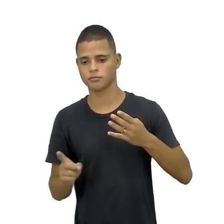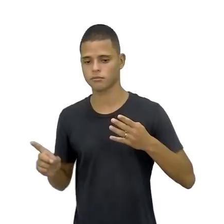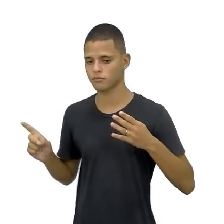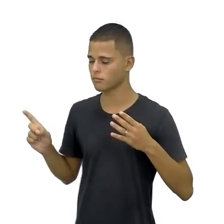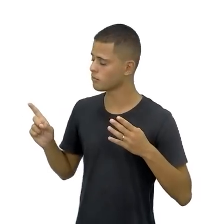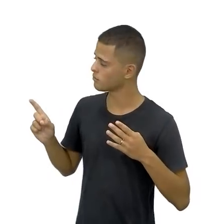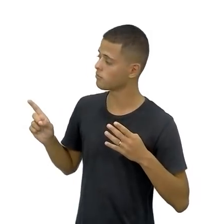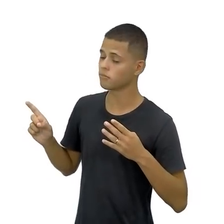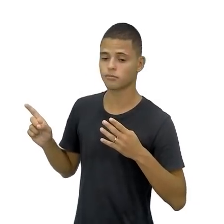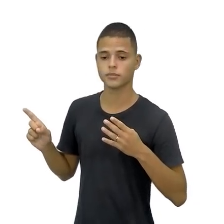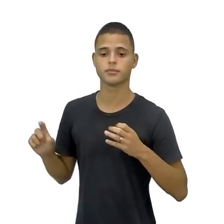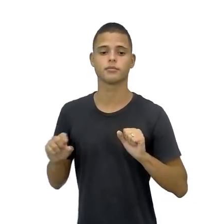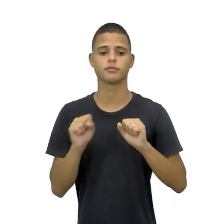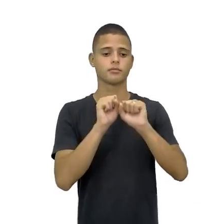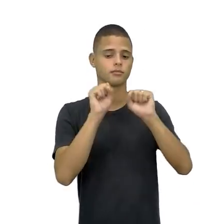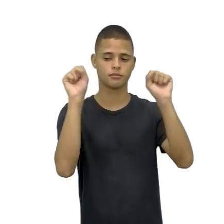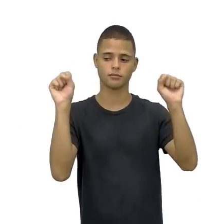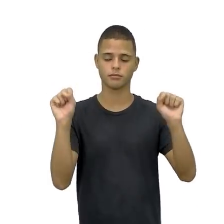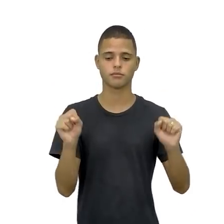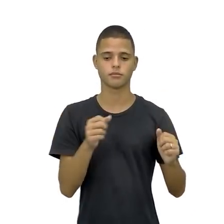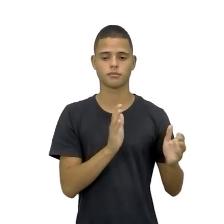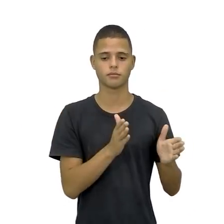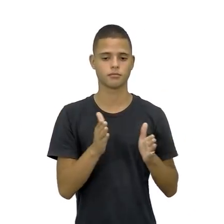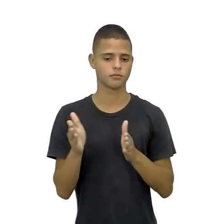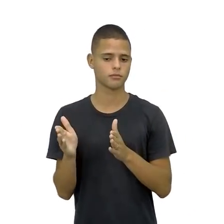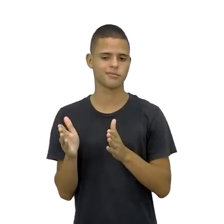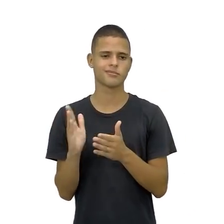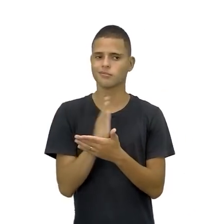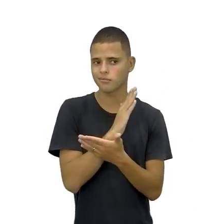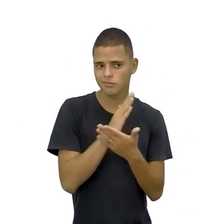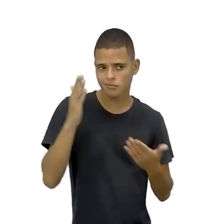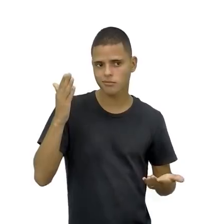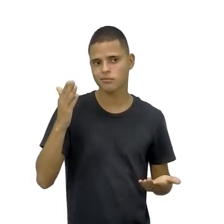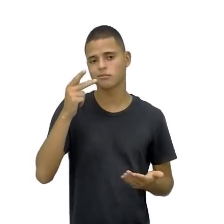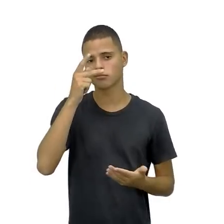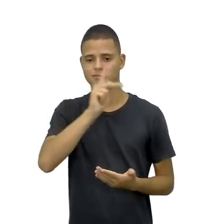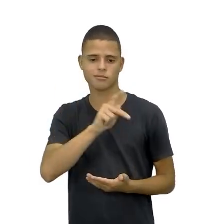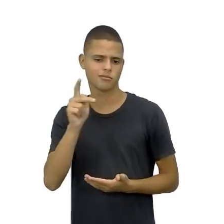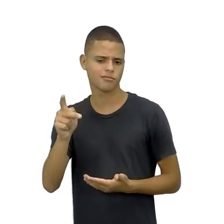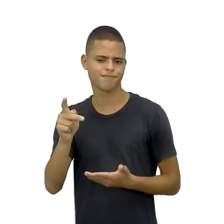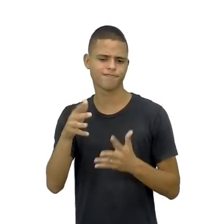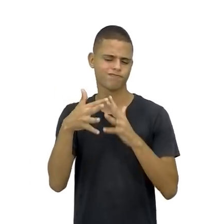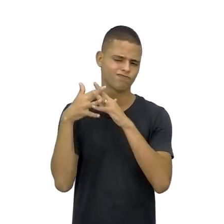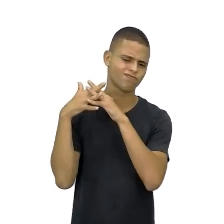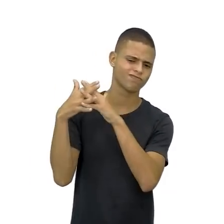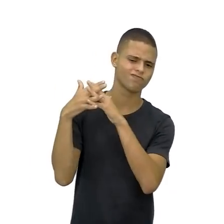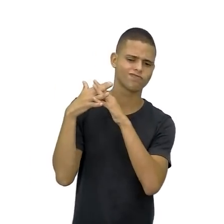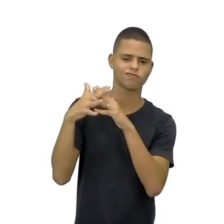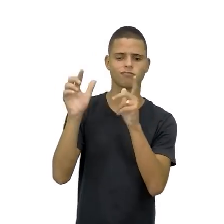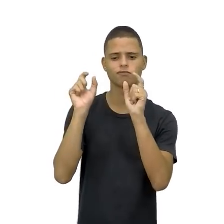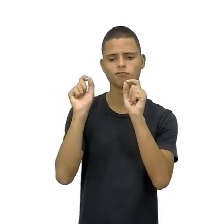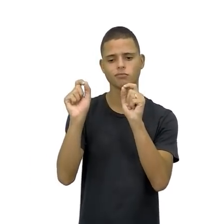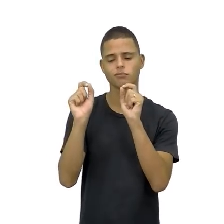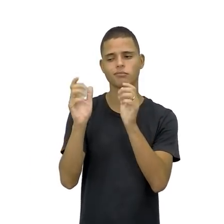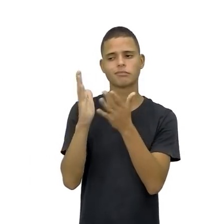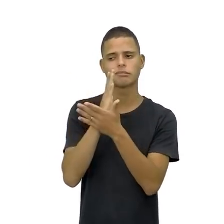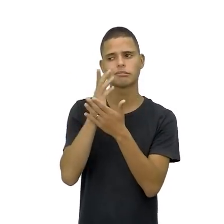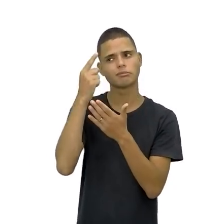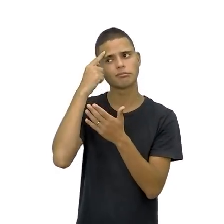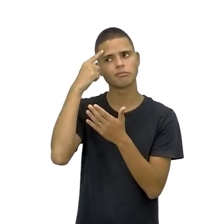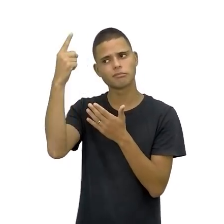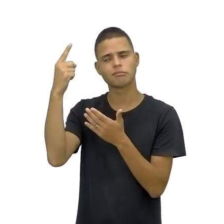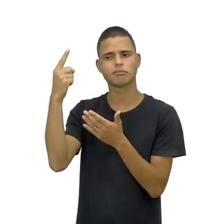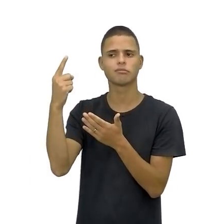alguns professores confundem como sendo uma avaliação. Na verdade, não é exatamente uma avaliação, que nós vamos ver